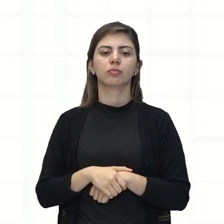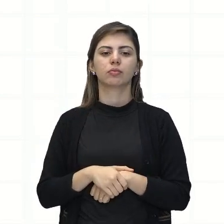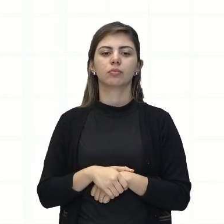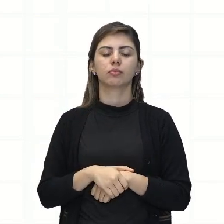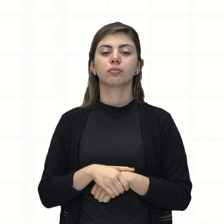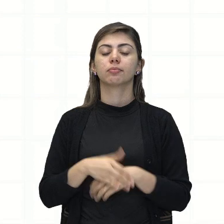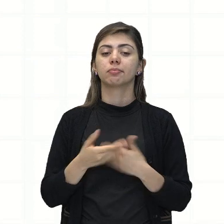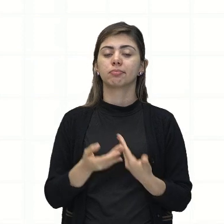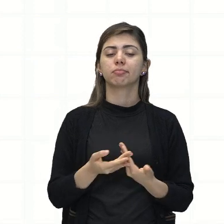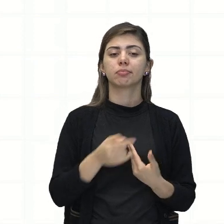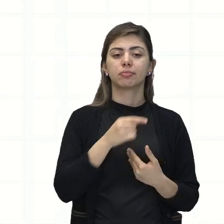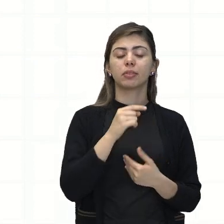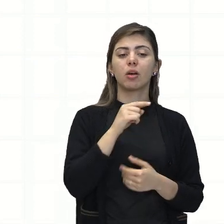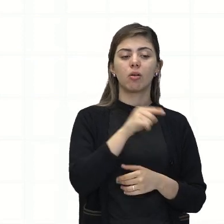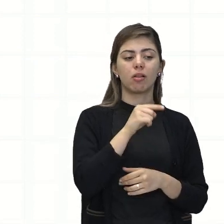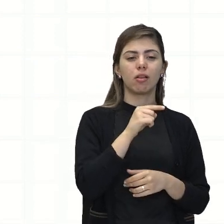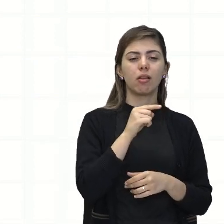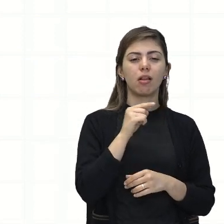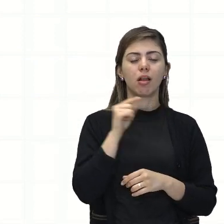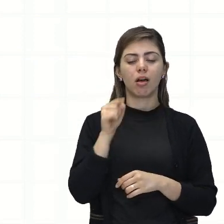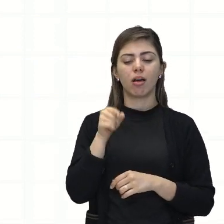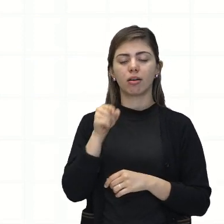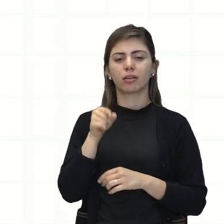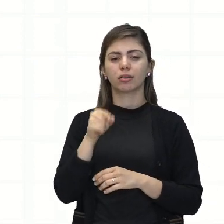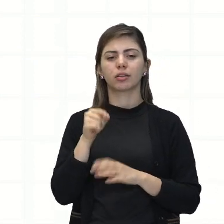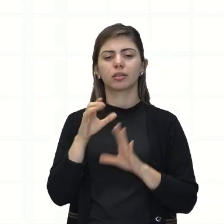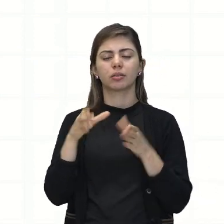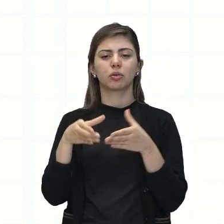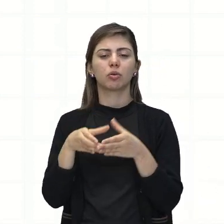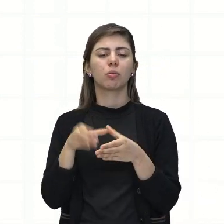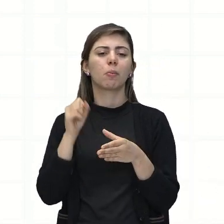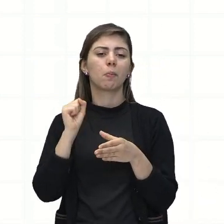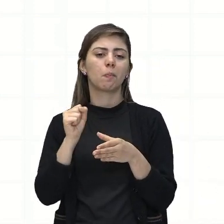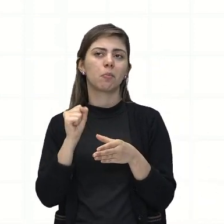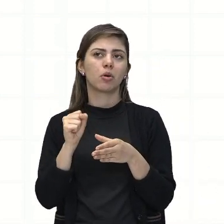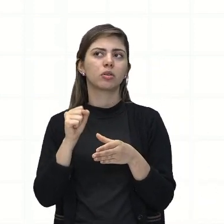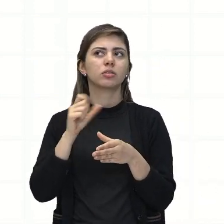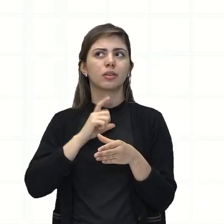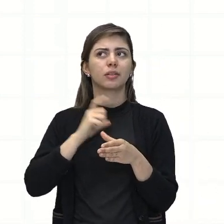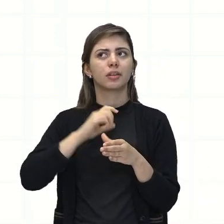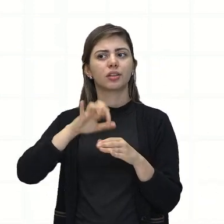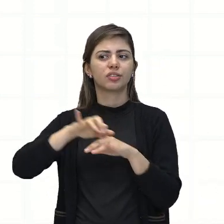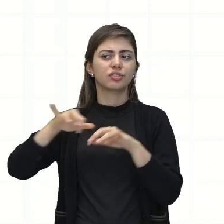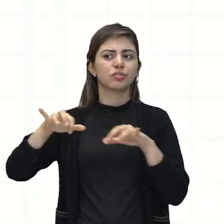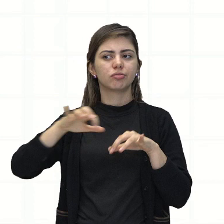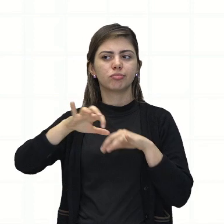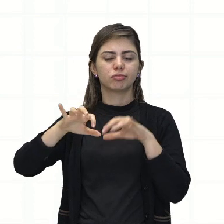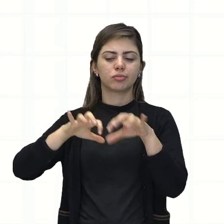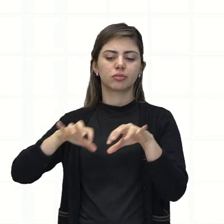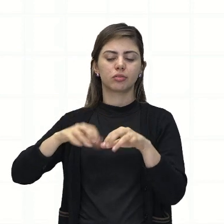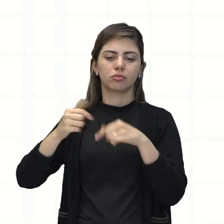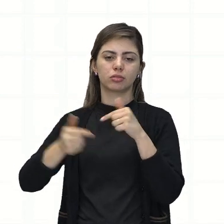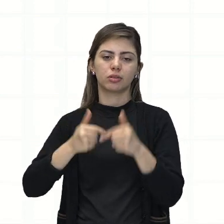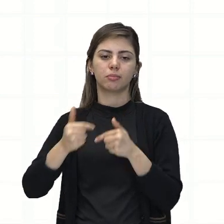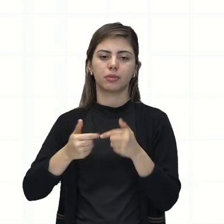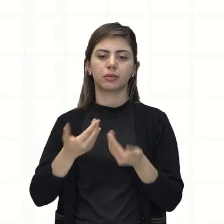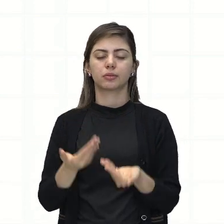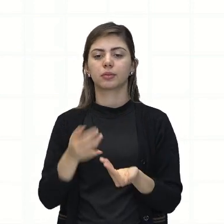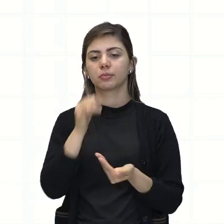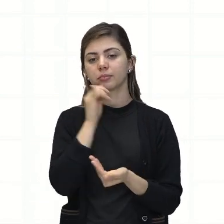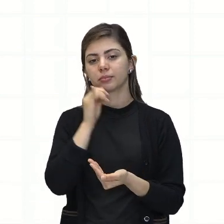da colônia pode ocorrer ou não divisão de trabalho. E um exemplo que nós temos